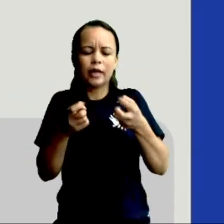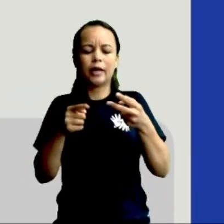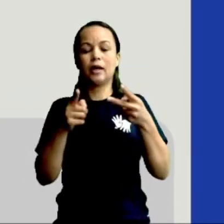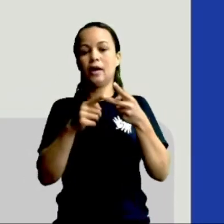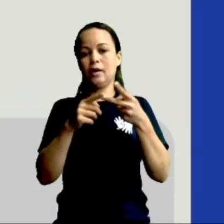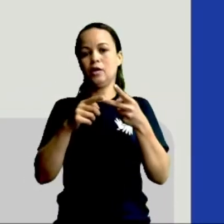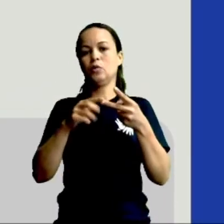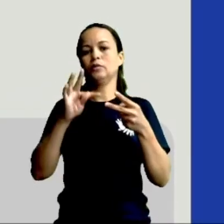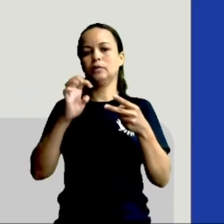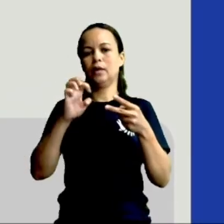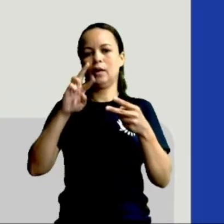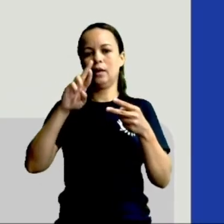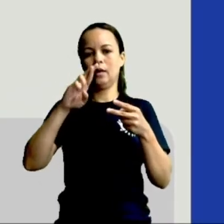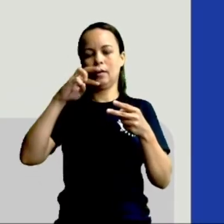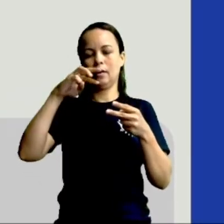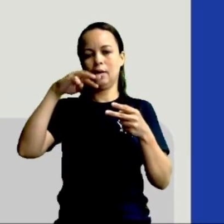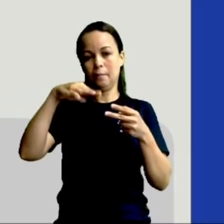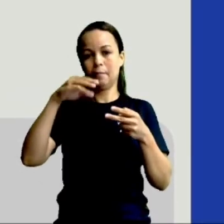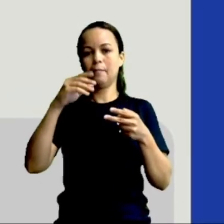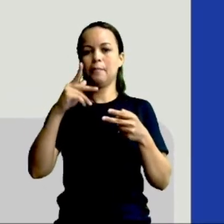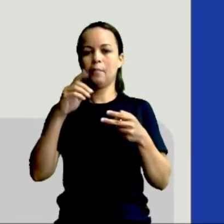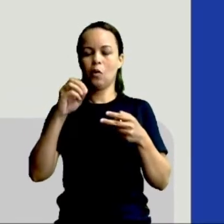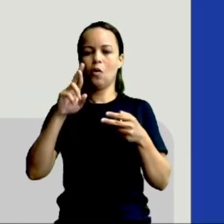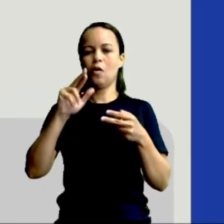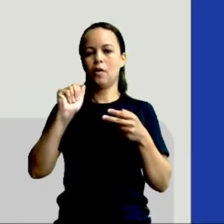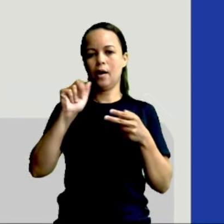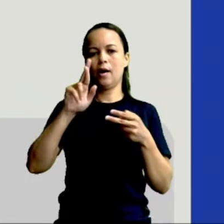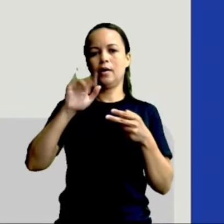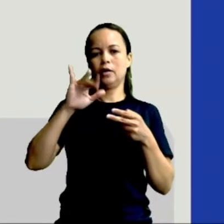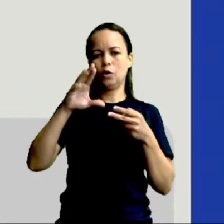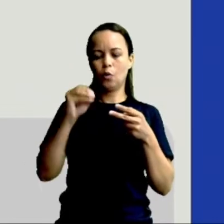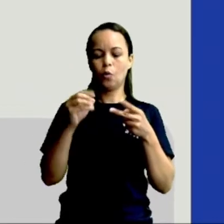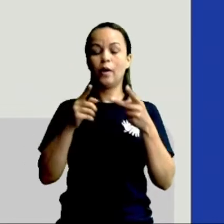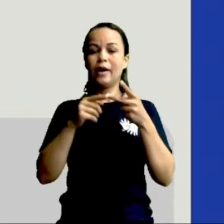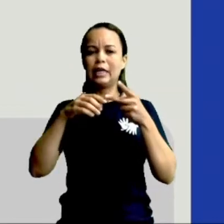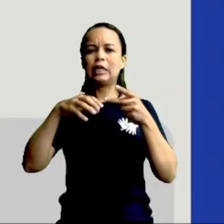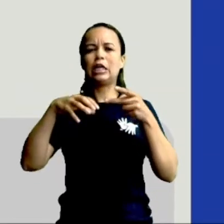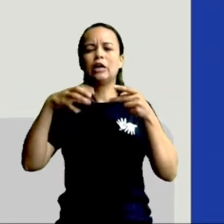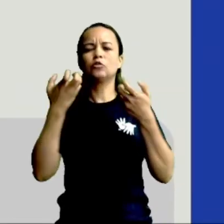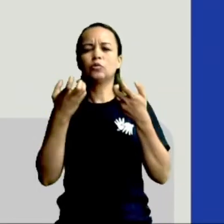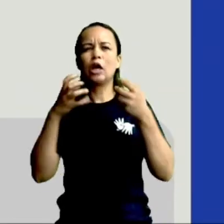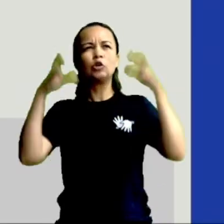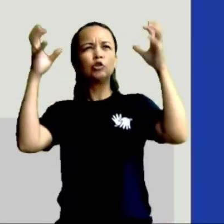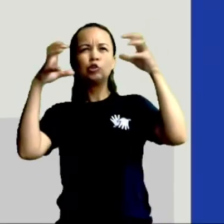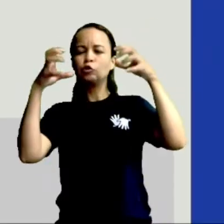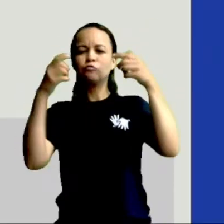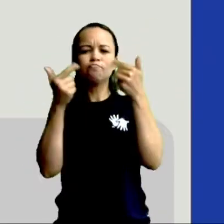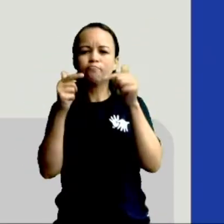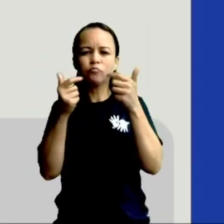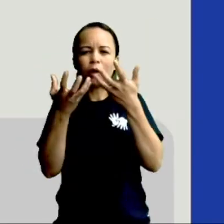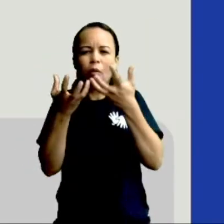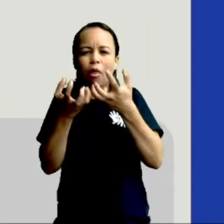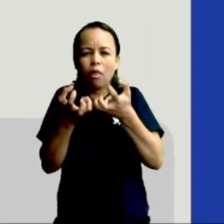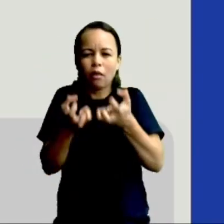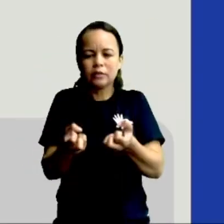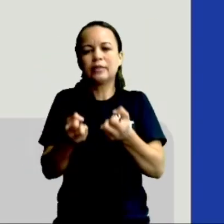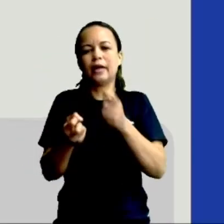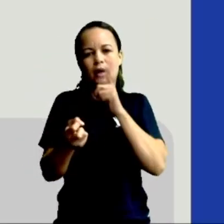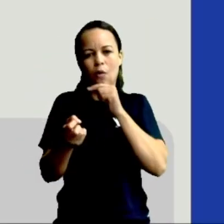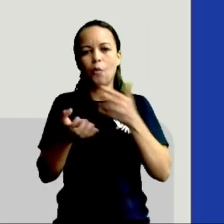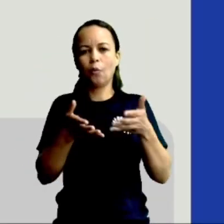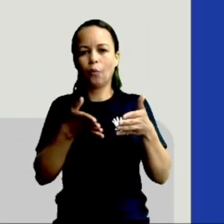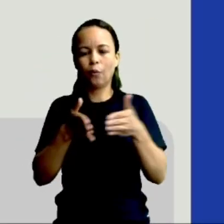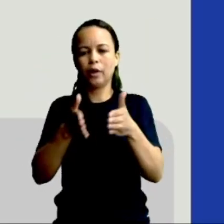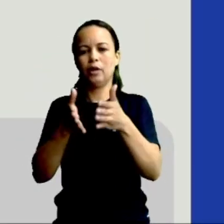que são aqueles que secam durante os períodos de seca, tá certo? Então, na imagem aí, eu tenho para você um exemplo de um